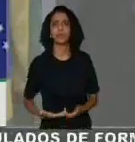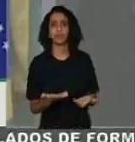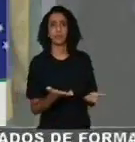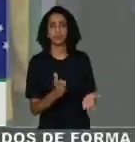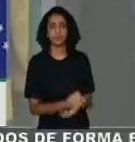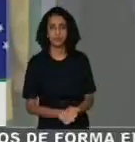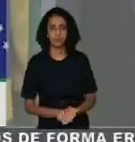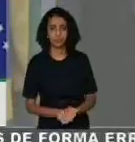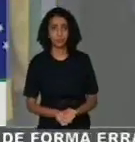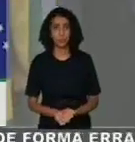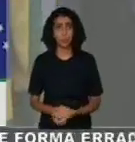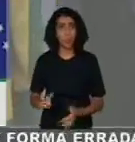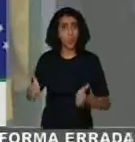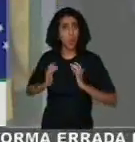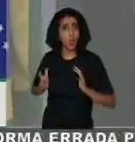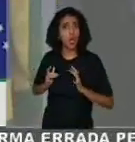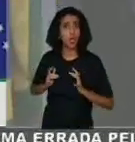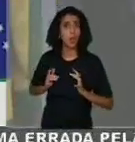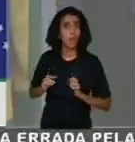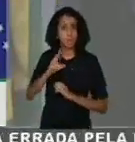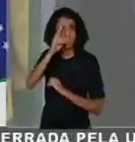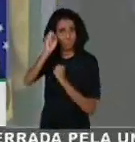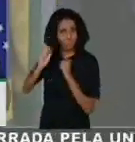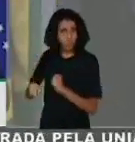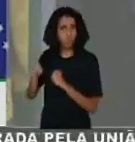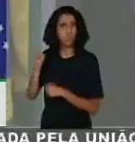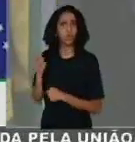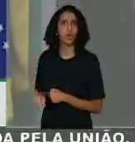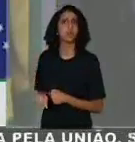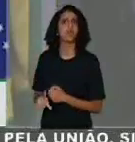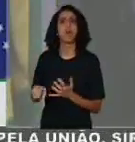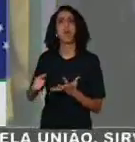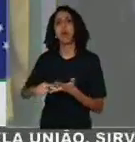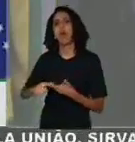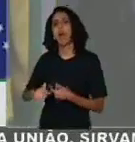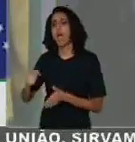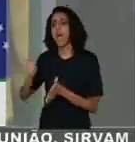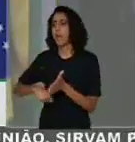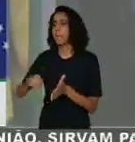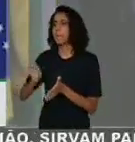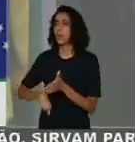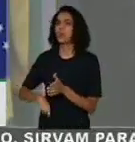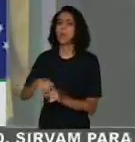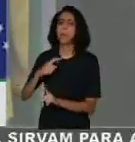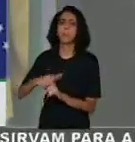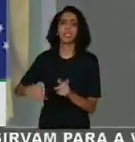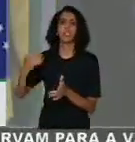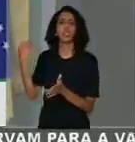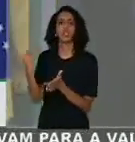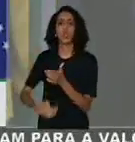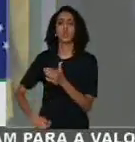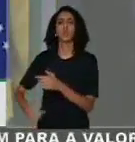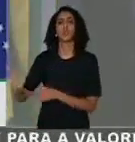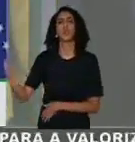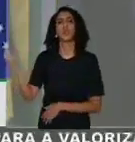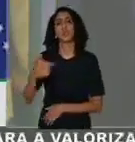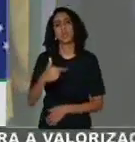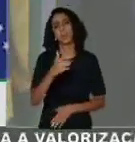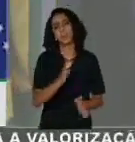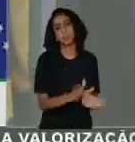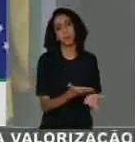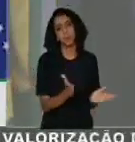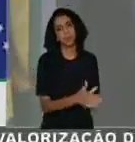Os ricos poderosos empresários ganham vantagens tributárias e creditícias imensas,